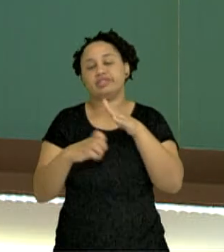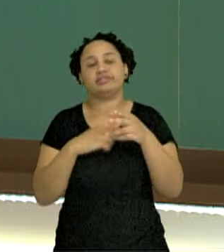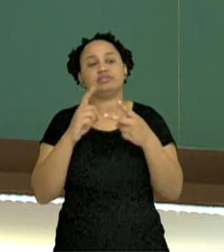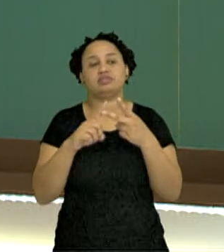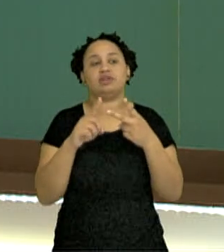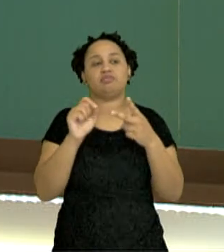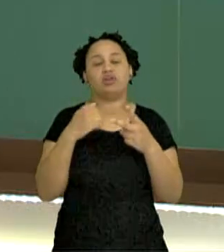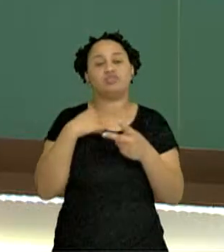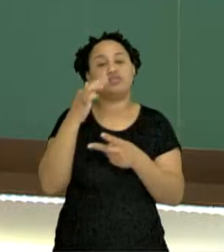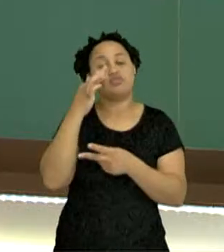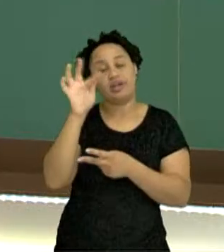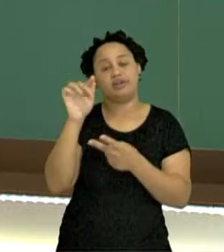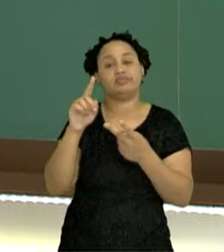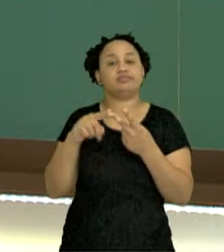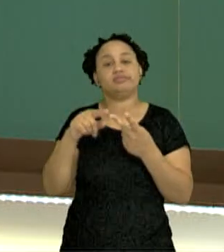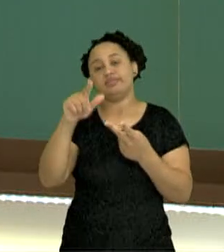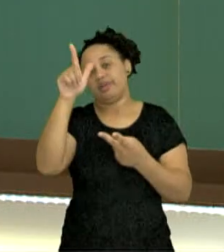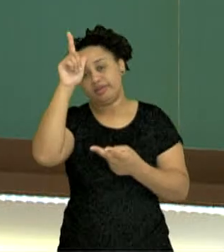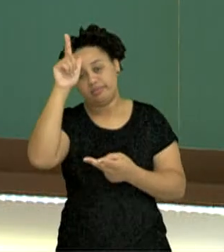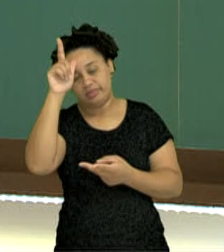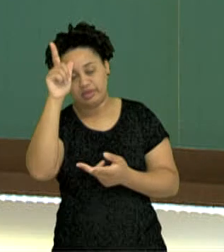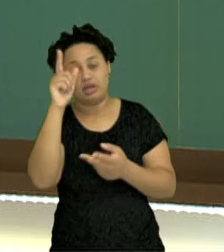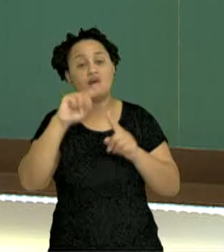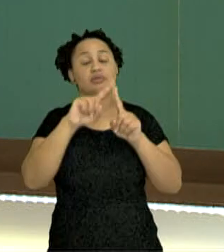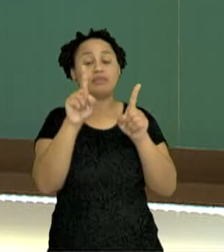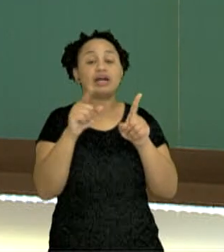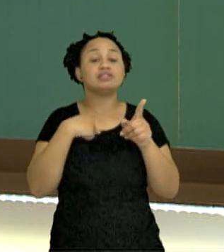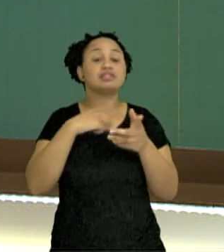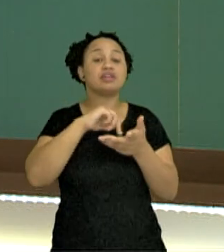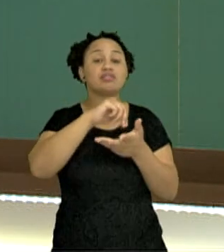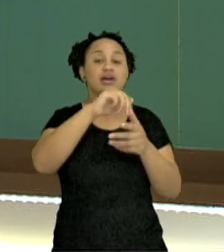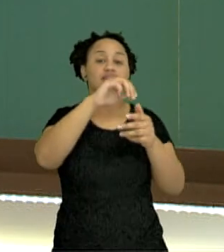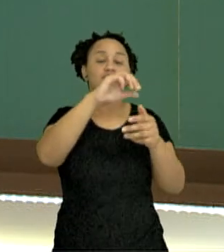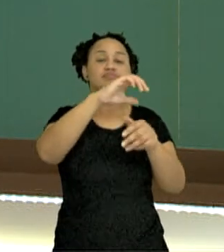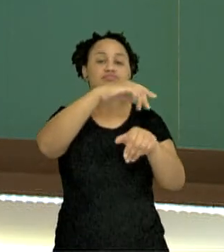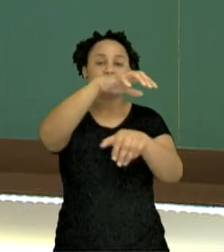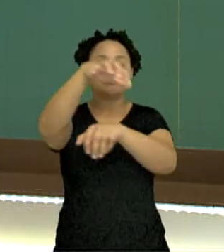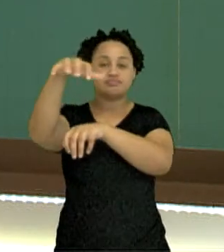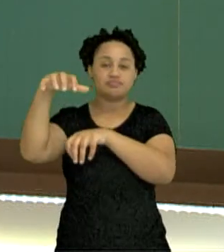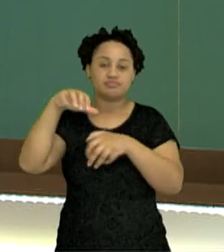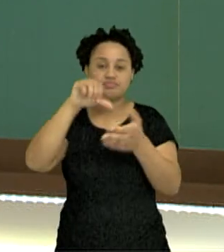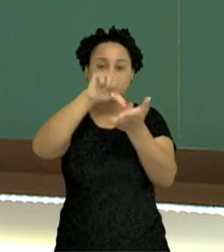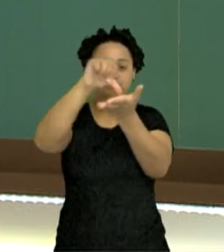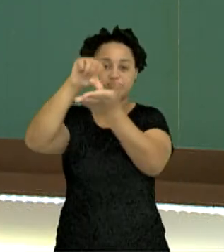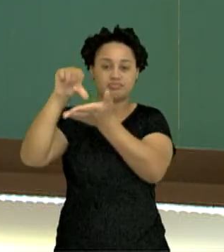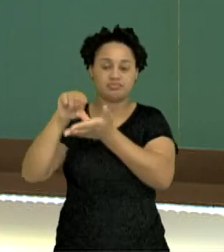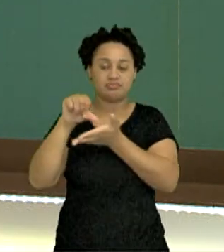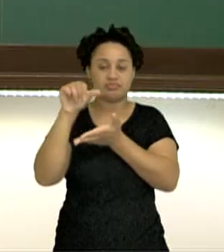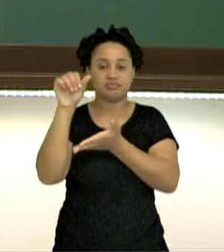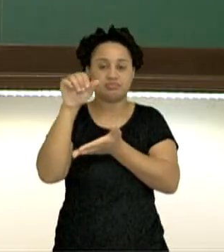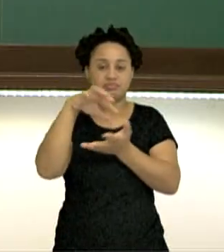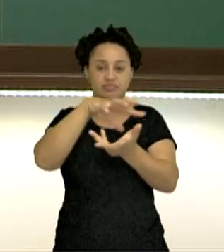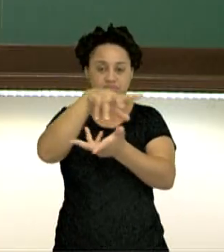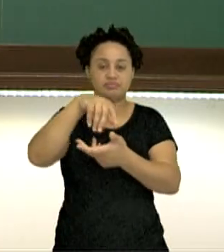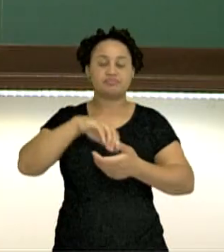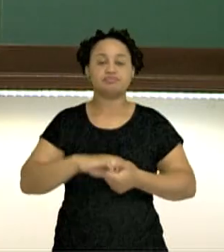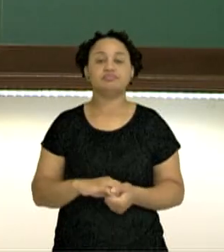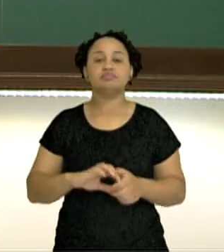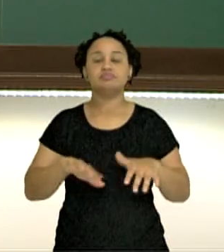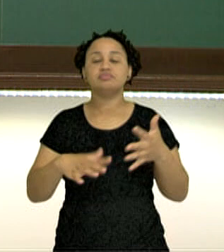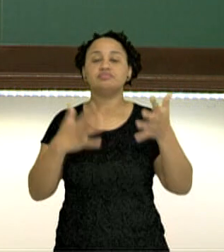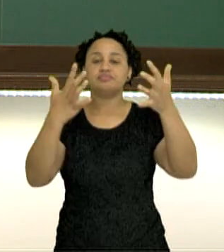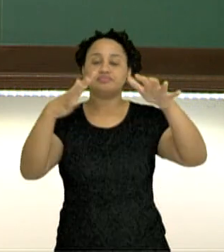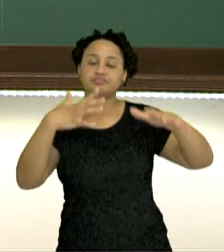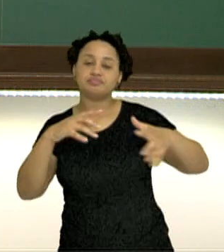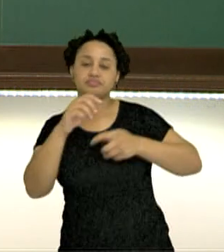pode ser da França ou da Alemanha, mas que estão estabelecidas em várias partes do planeta. E quando a gente fala em crises econômicas, nós temos